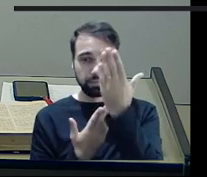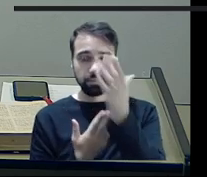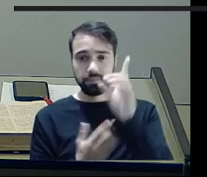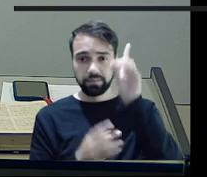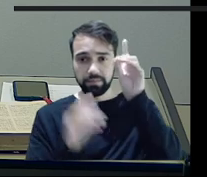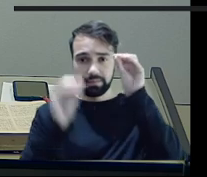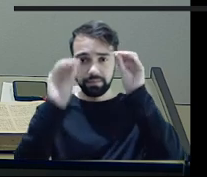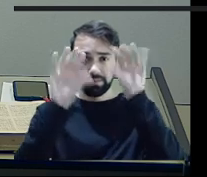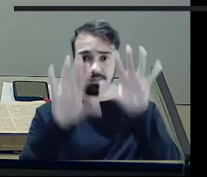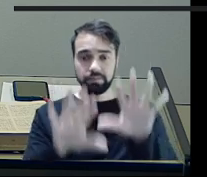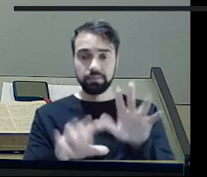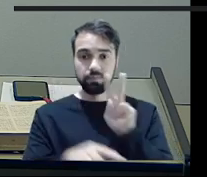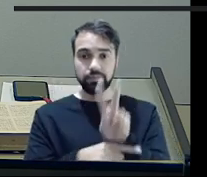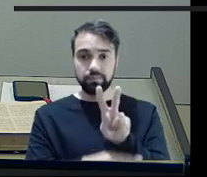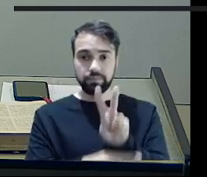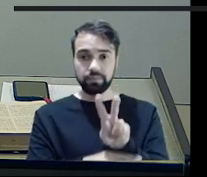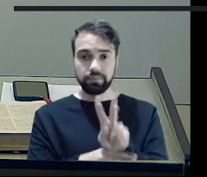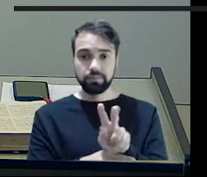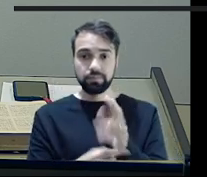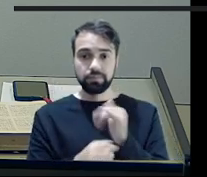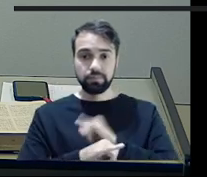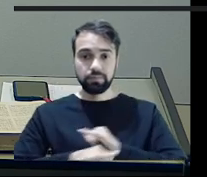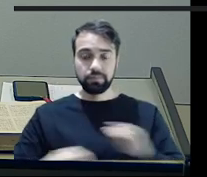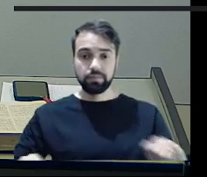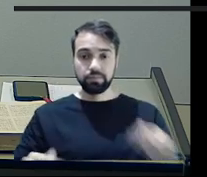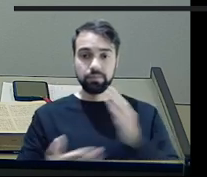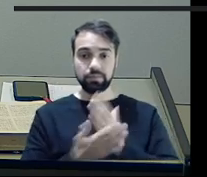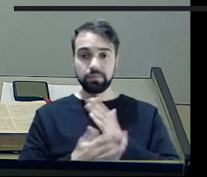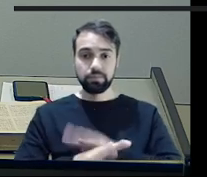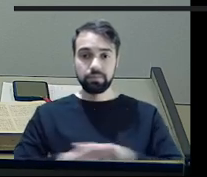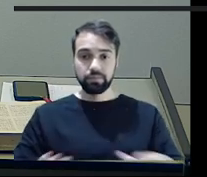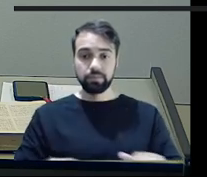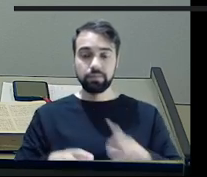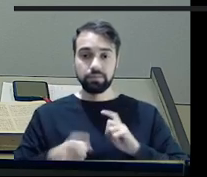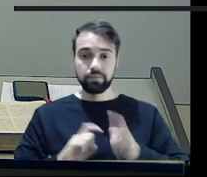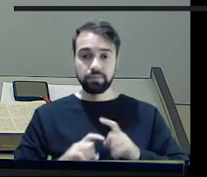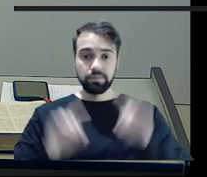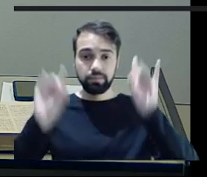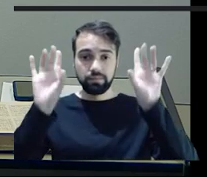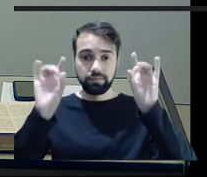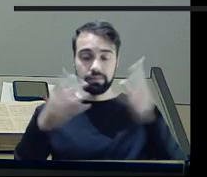proteção de Deus e declaro encerrado a presente sessão extraordinária. Boa noite.